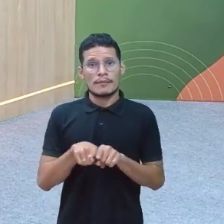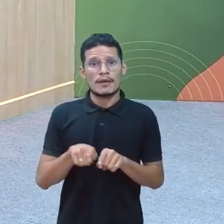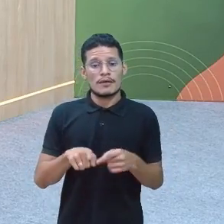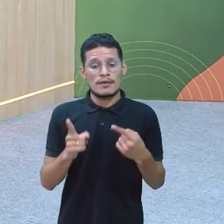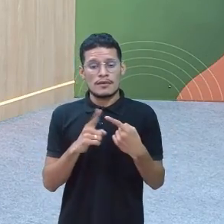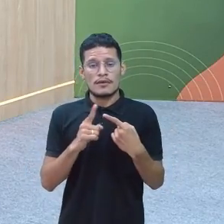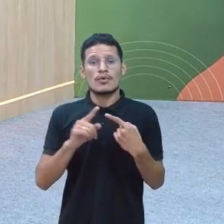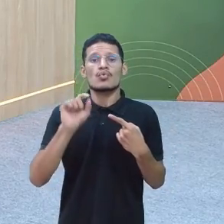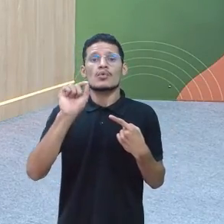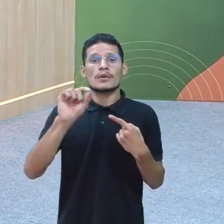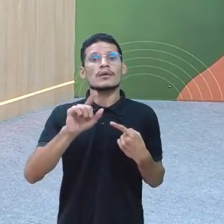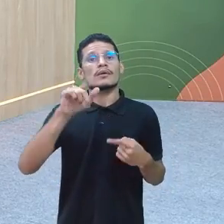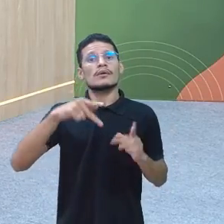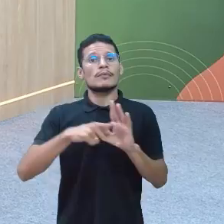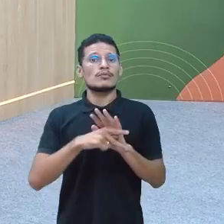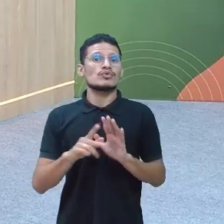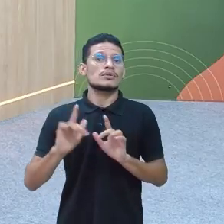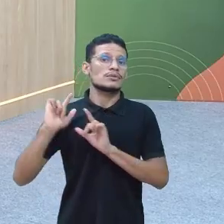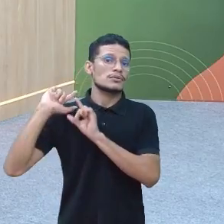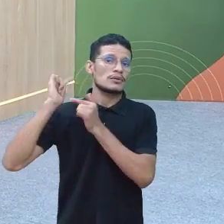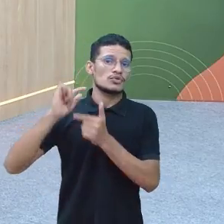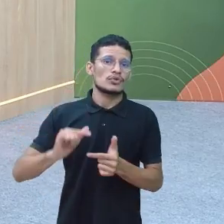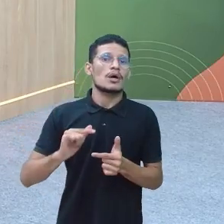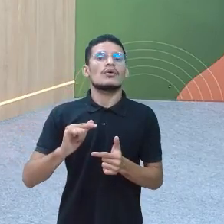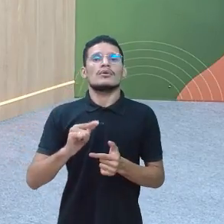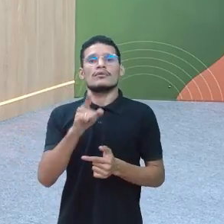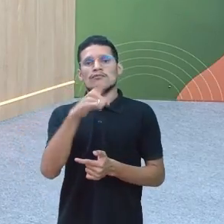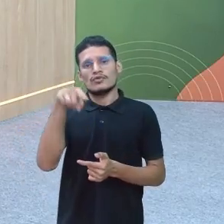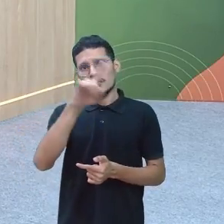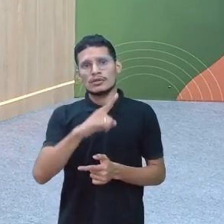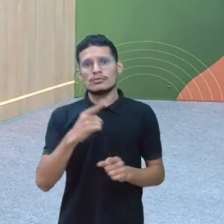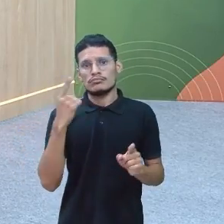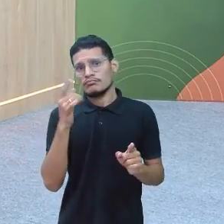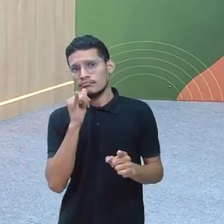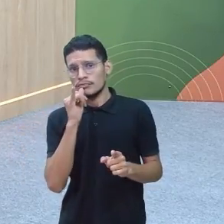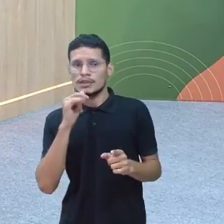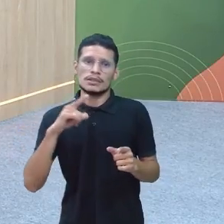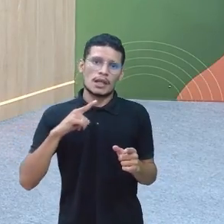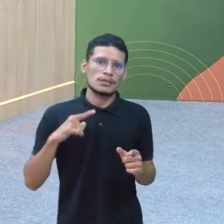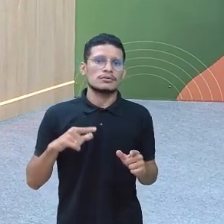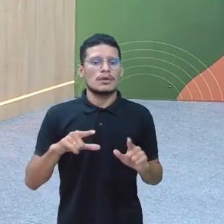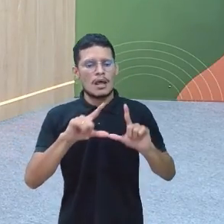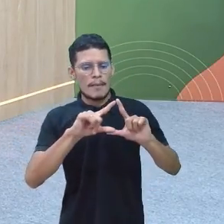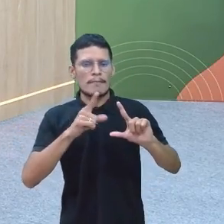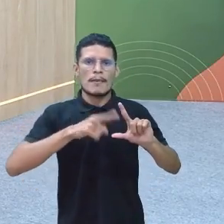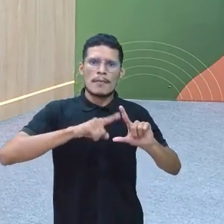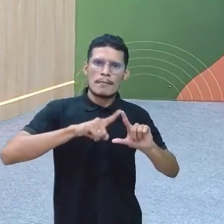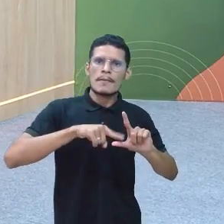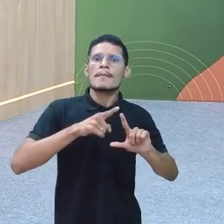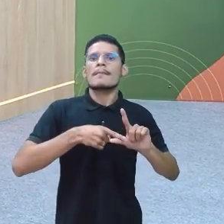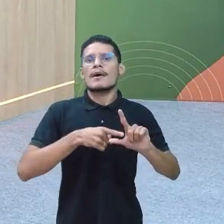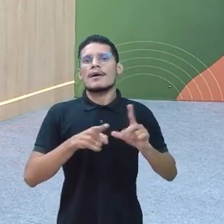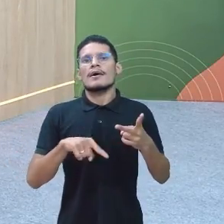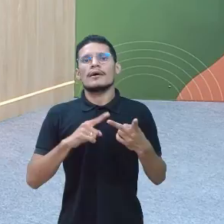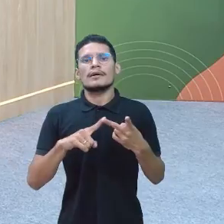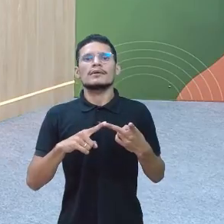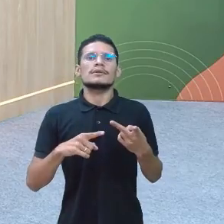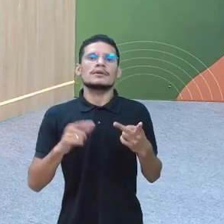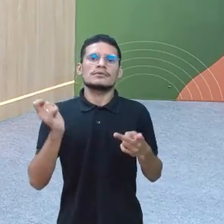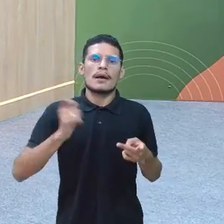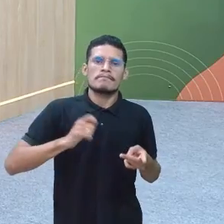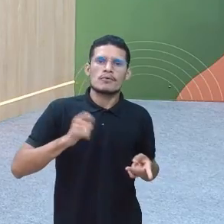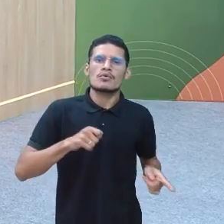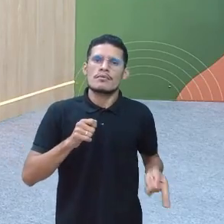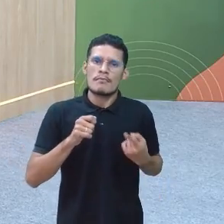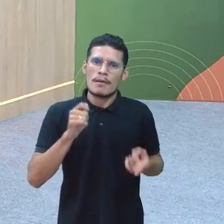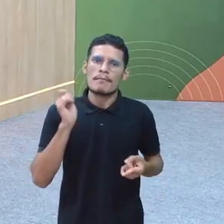como eu falei, é o forró tradicional, onde você vai ver o triângulo, a zabumba e a sanfona, né?